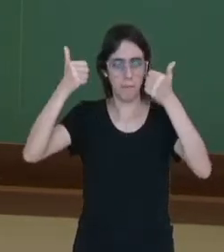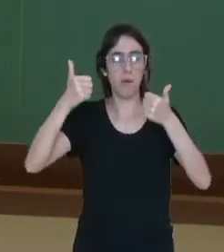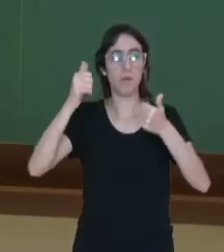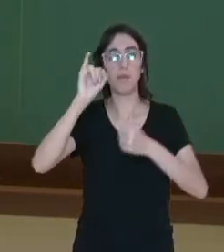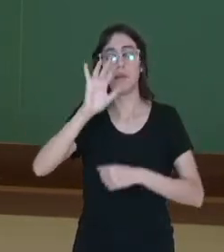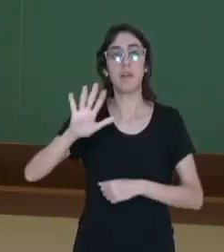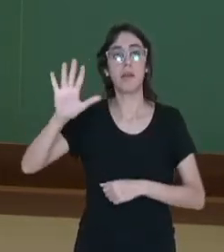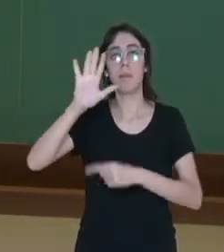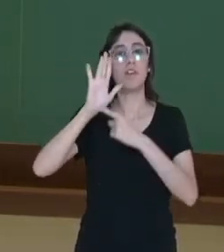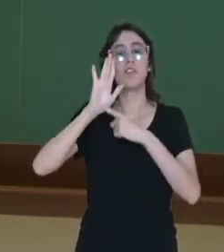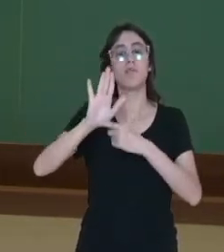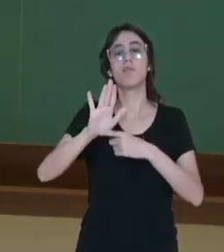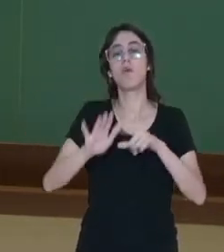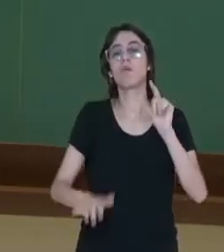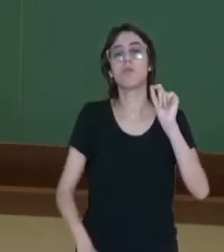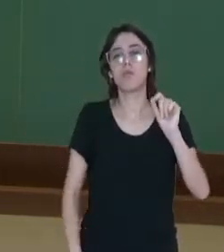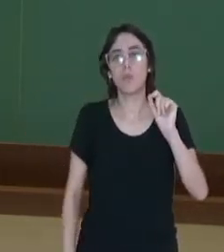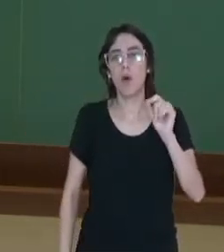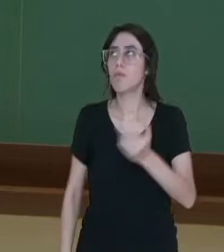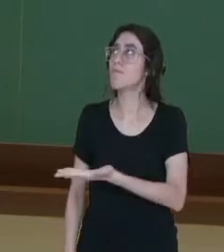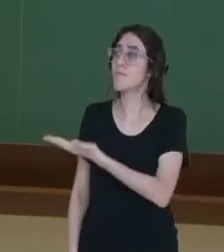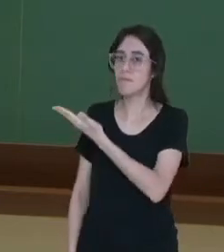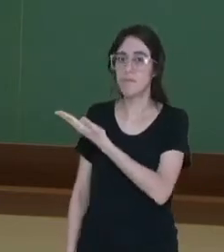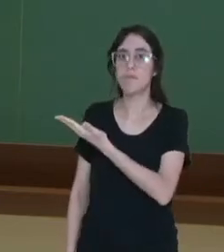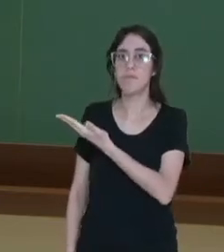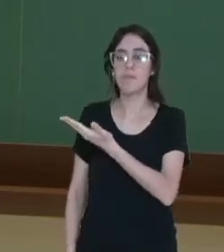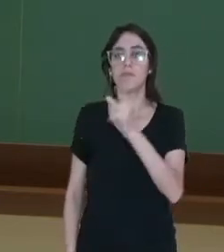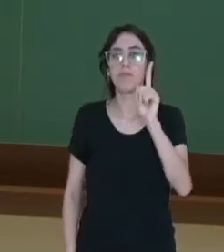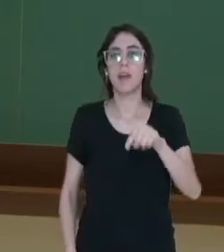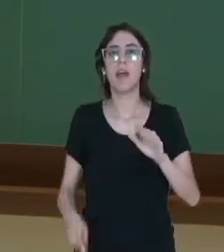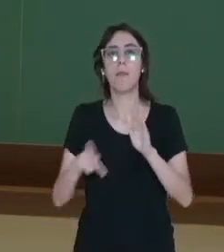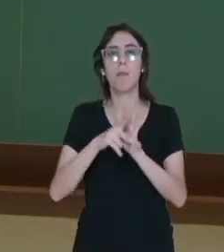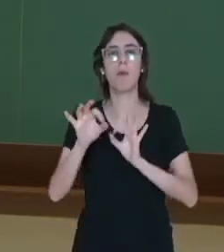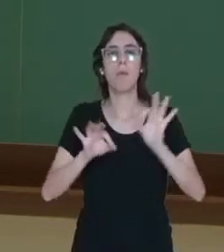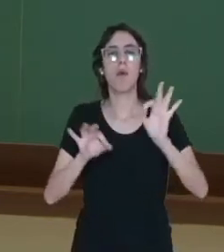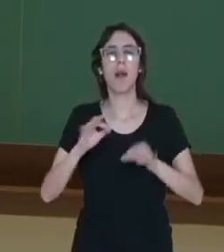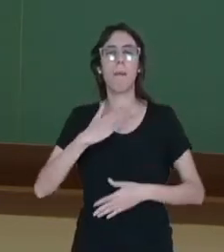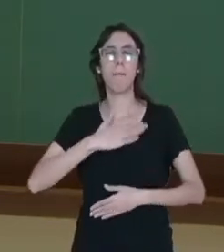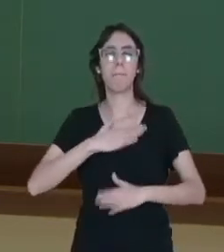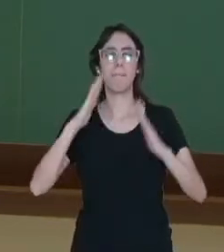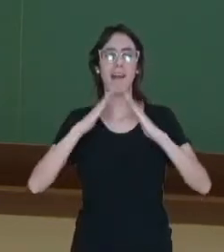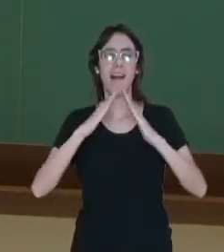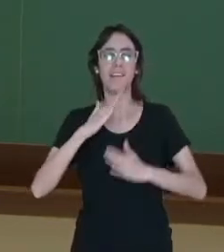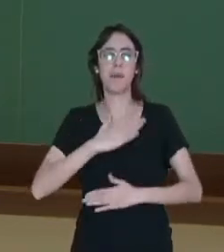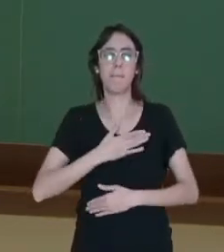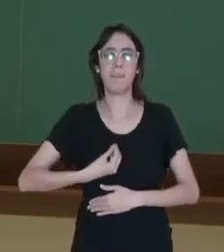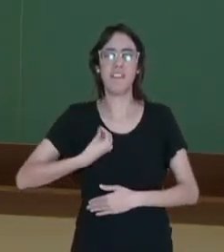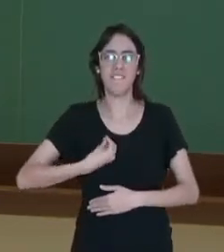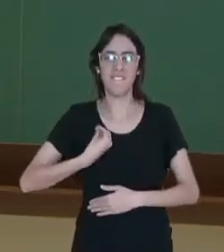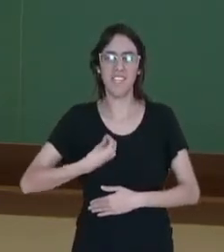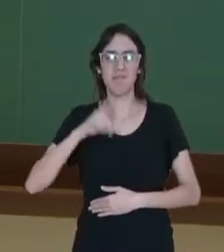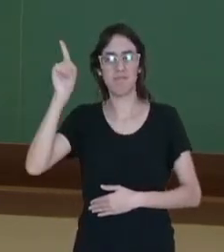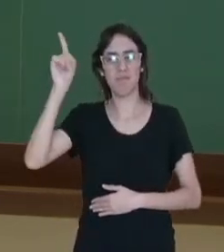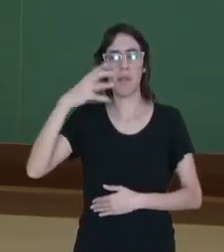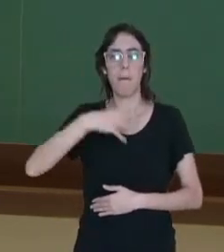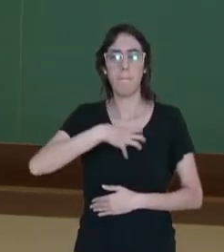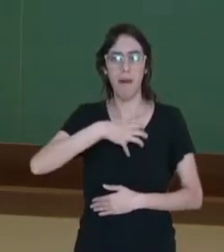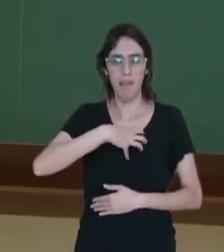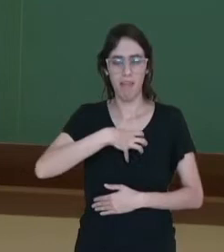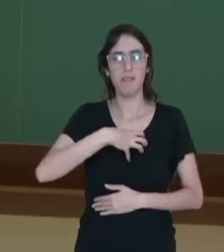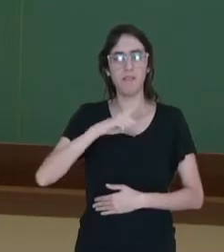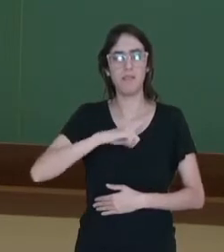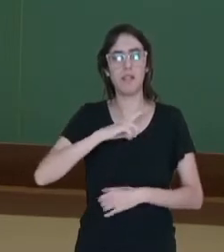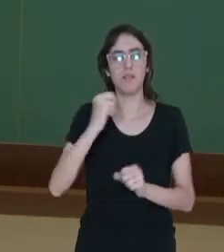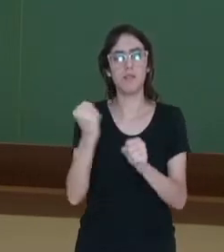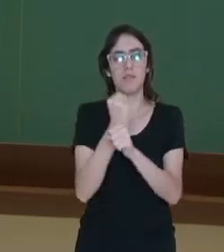mostra parte do programa Minha Casa Minha Vida, na cidade de Eunápolis, Bahia. Então você observa a